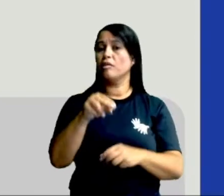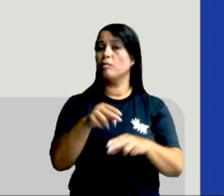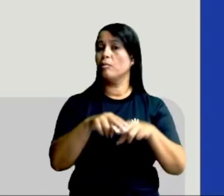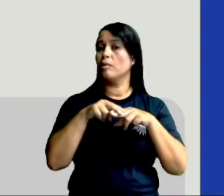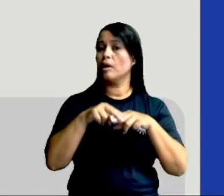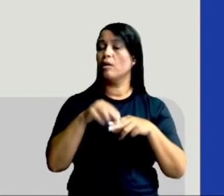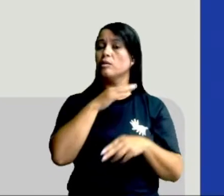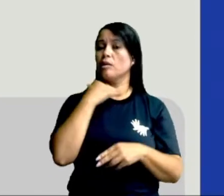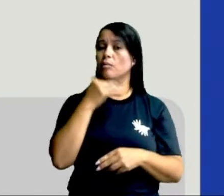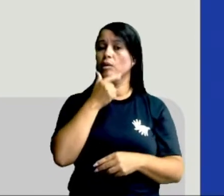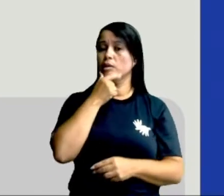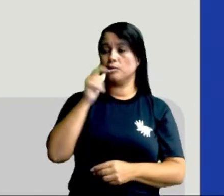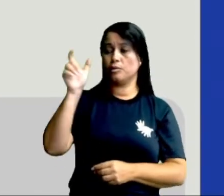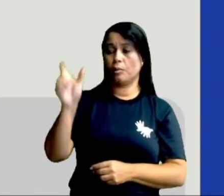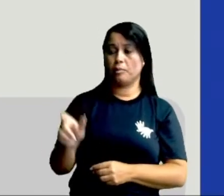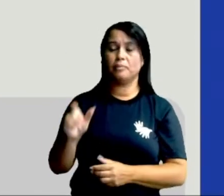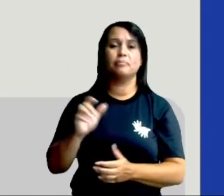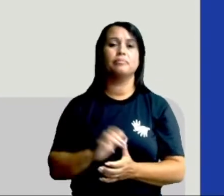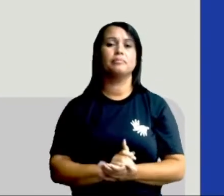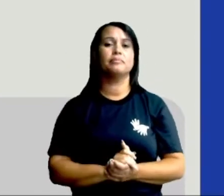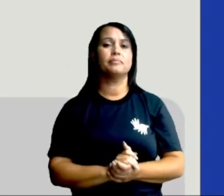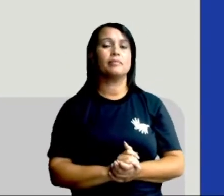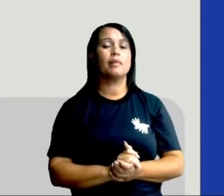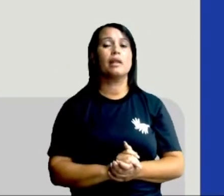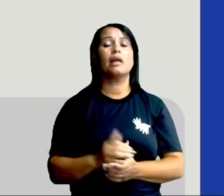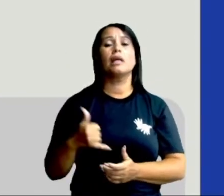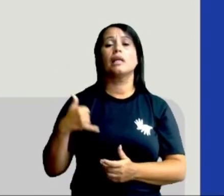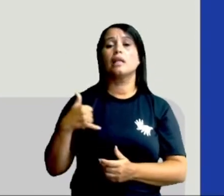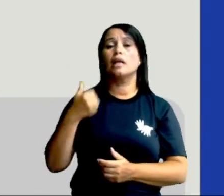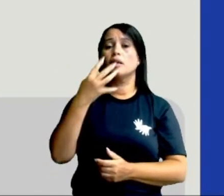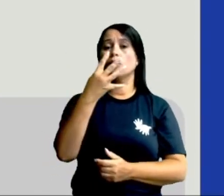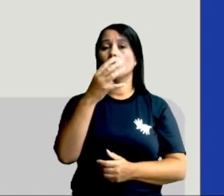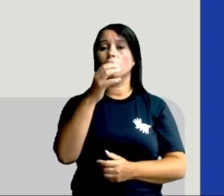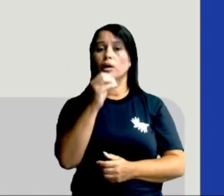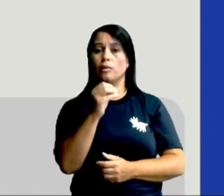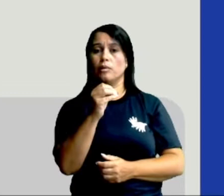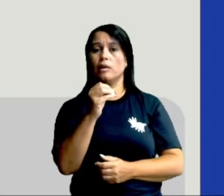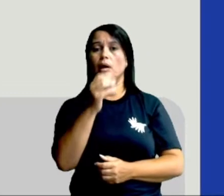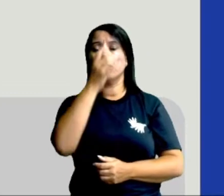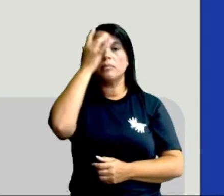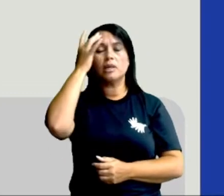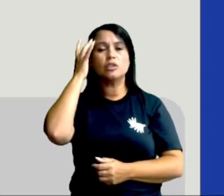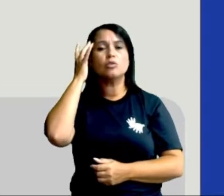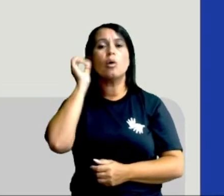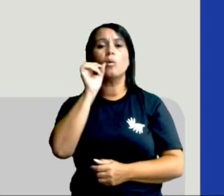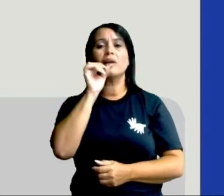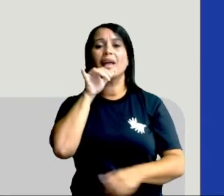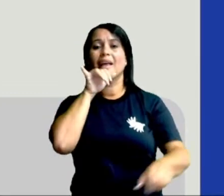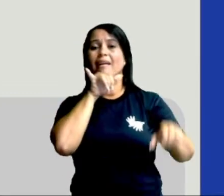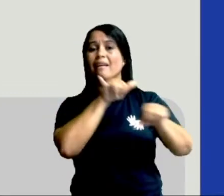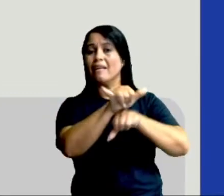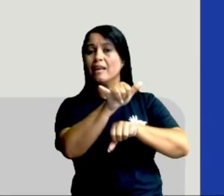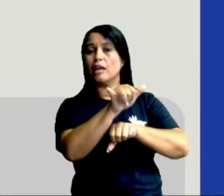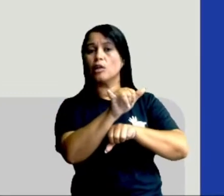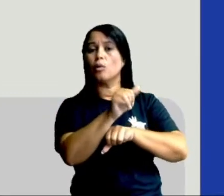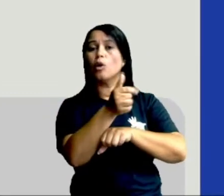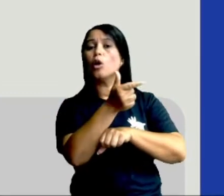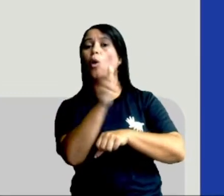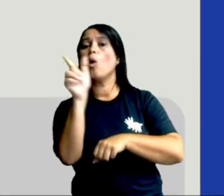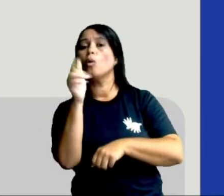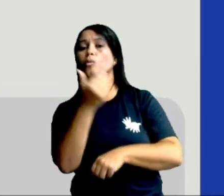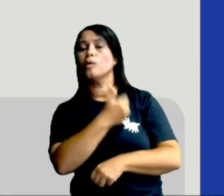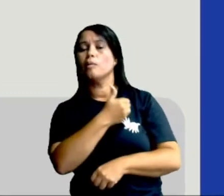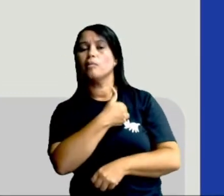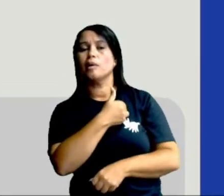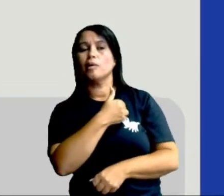da morte de Zumbi dos Palmares. Aos 40 anos ele foi traído e denunciado por um antigo companheiro dele,